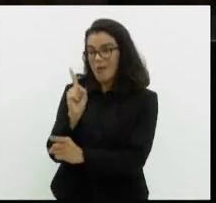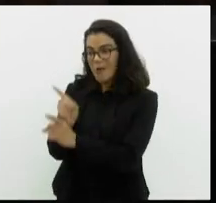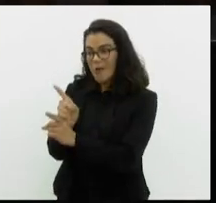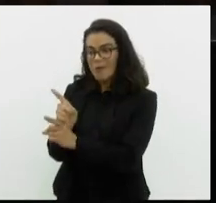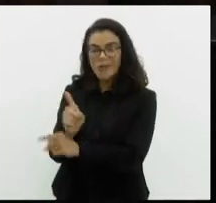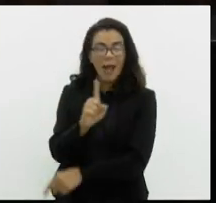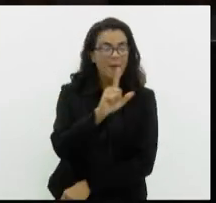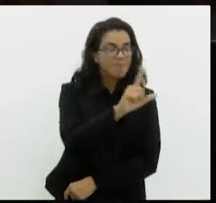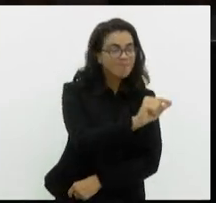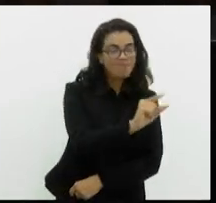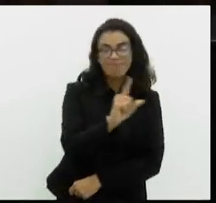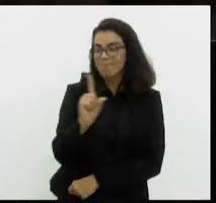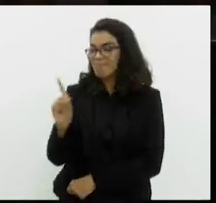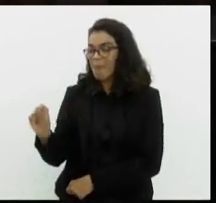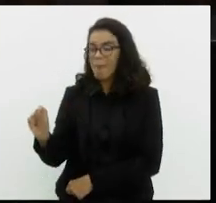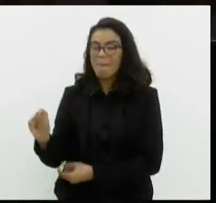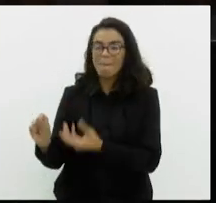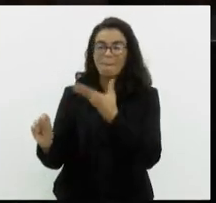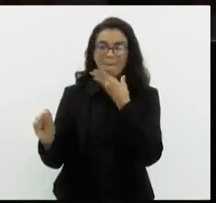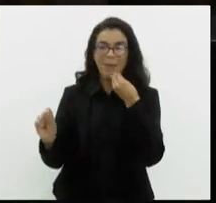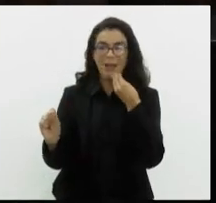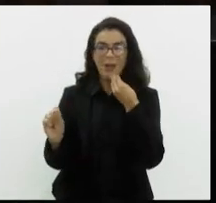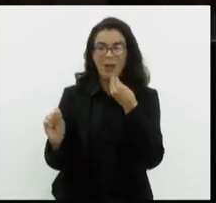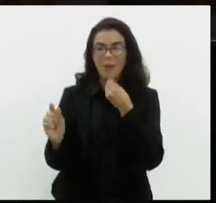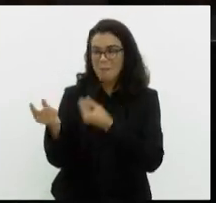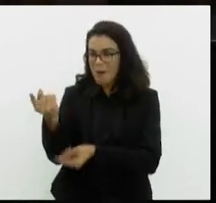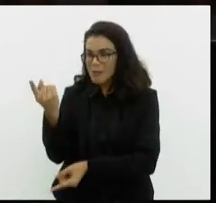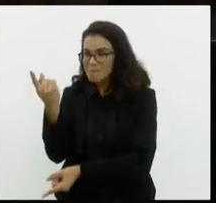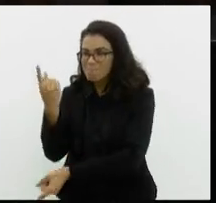melhores, que a gente pode superar